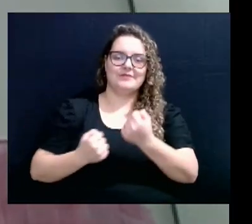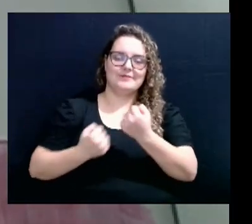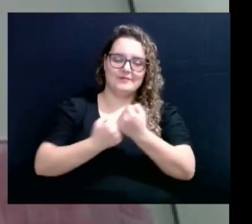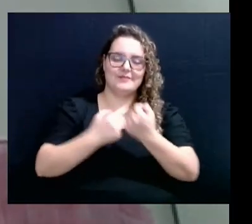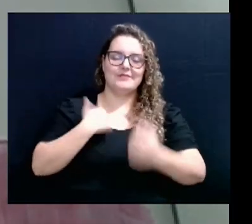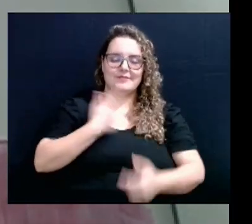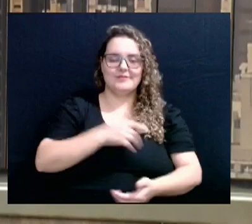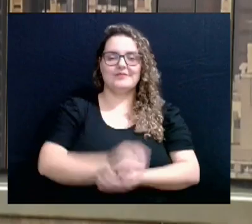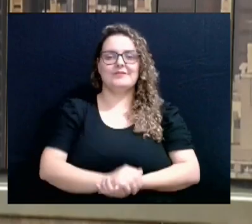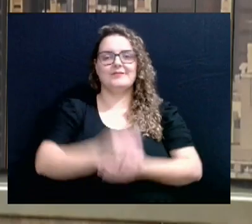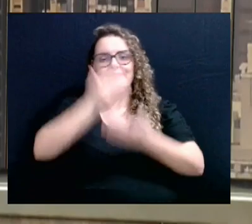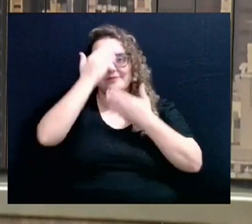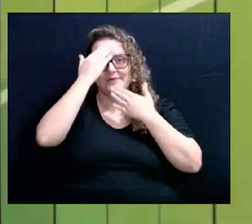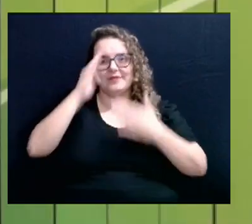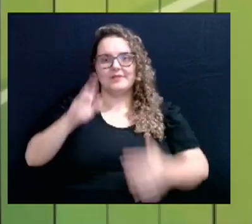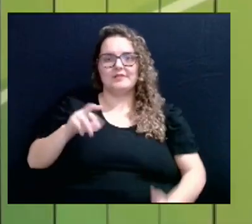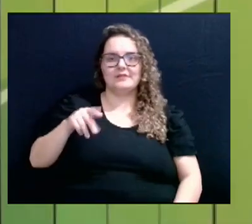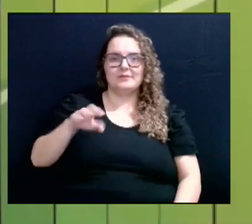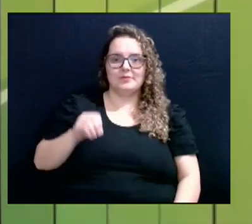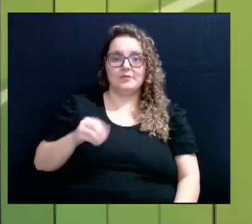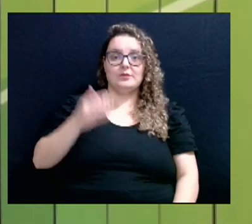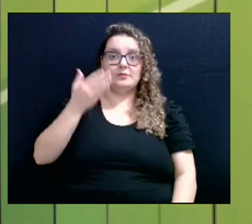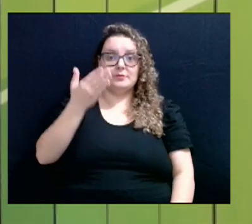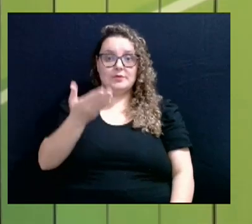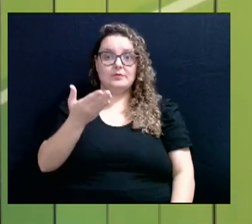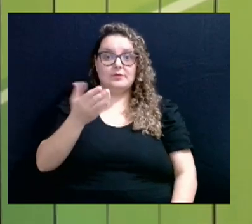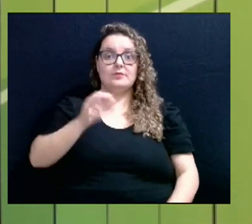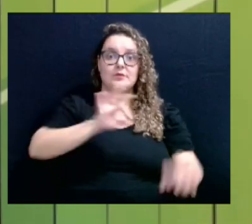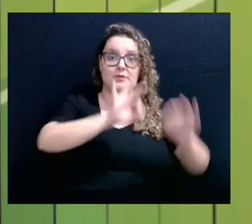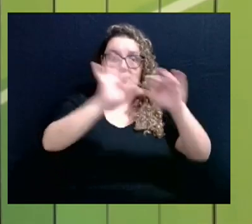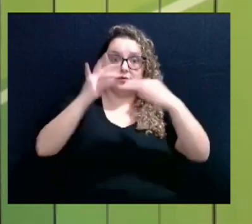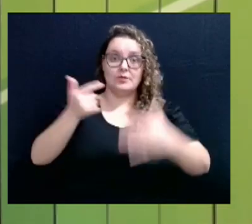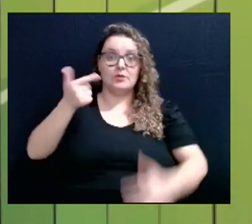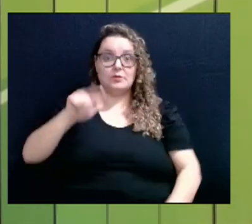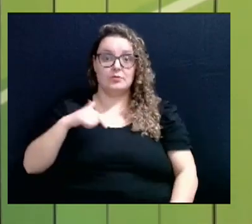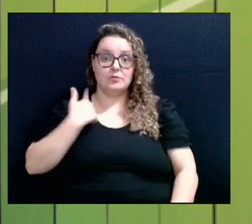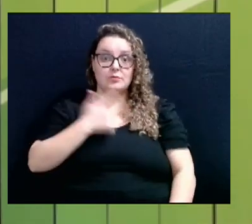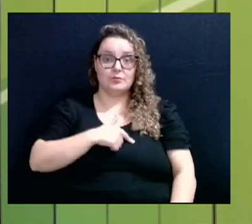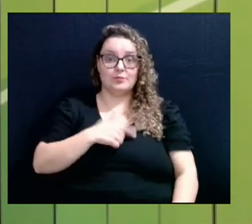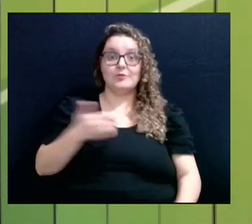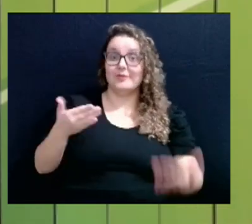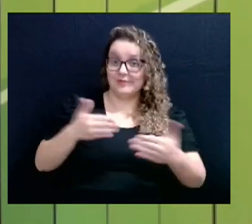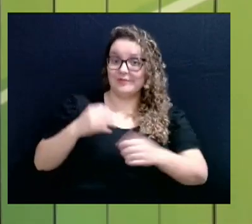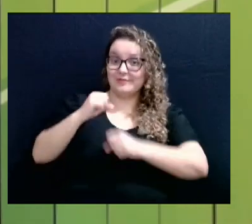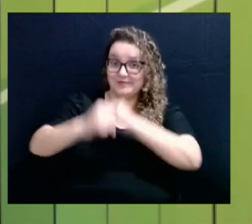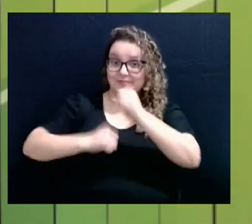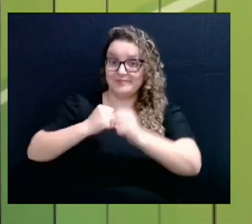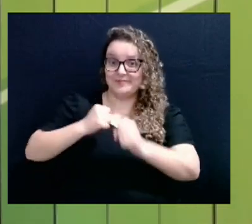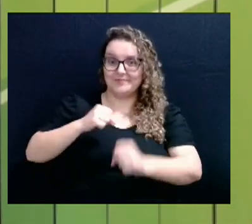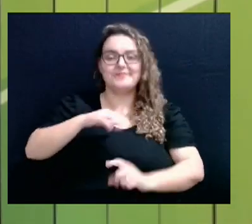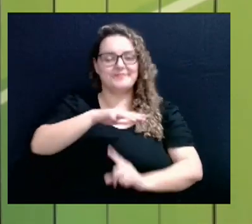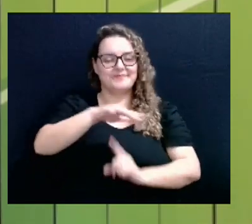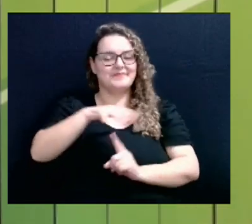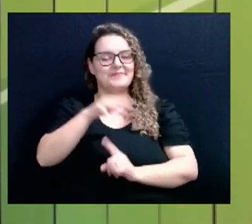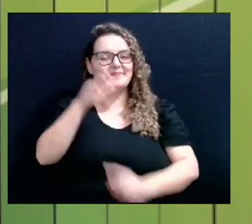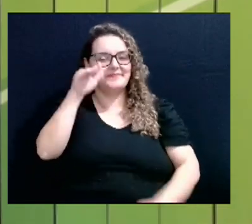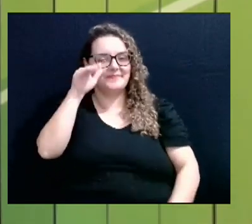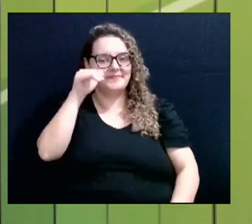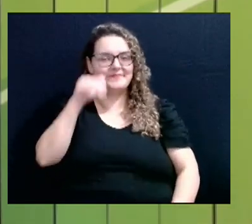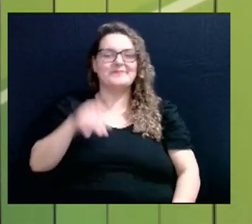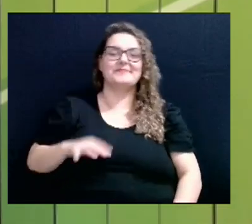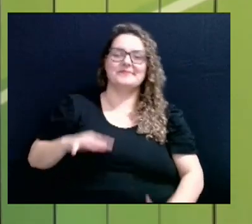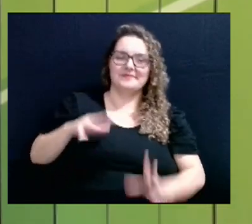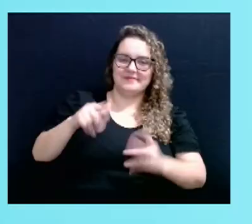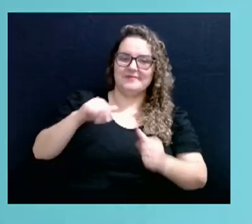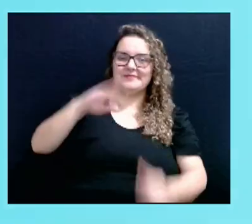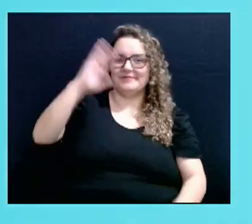Bruno. E para você que nos assiste, continue com a gente, porque agora é hora daquele giro ambiental pelas curiosidades do Brasil